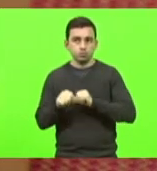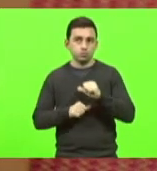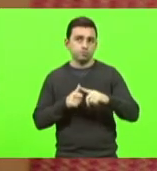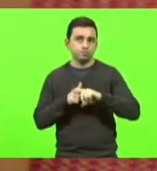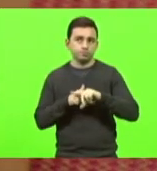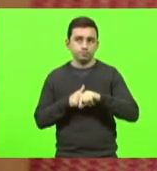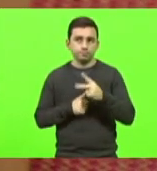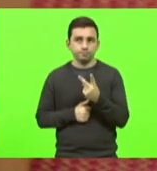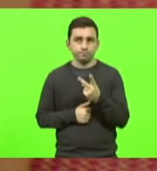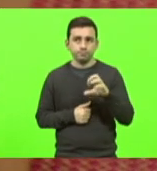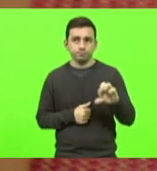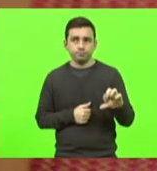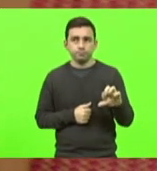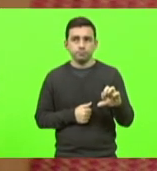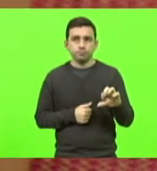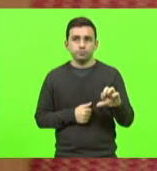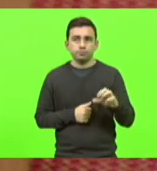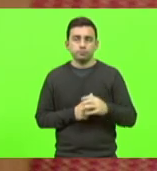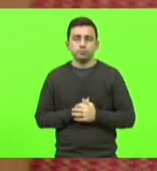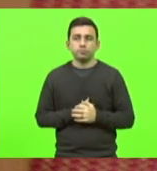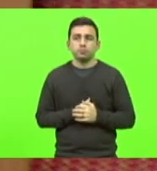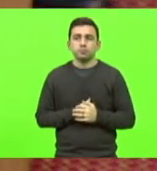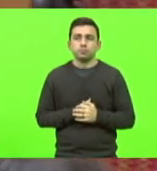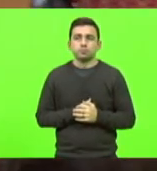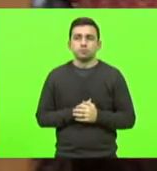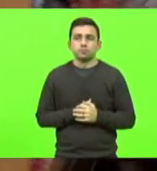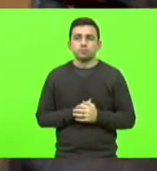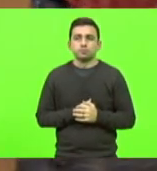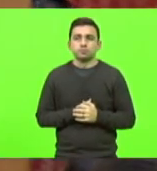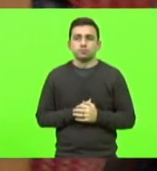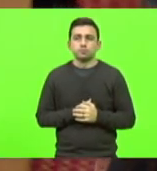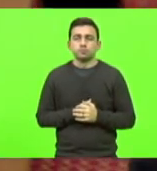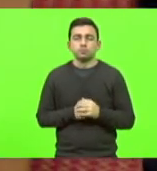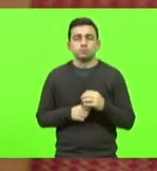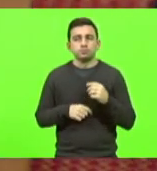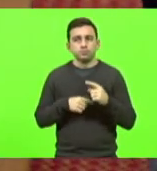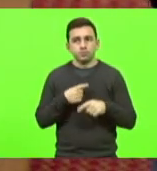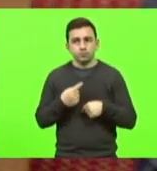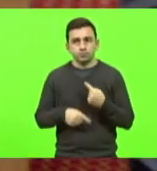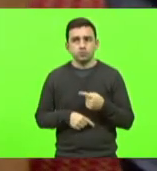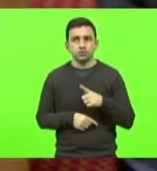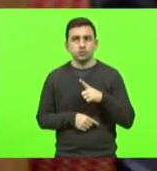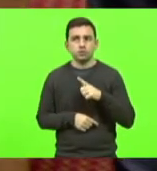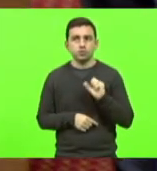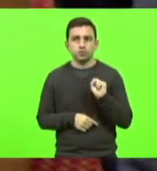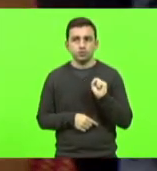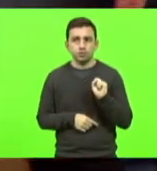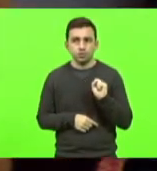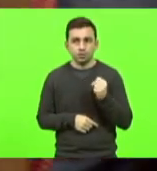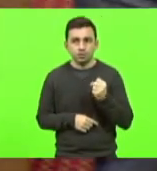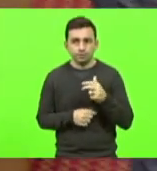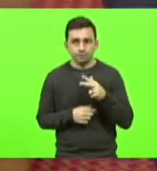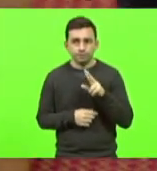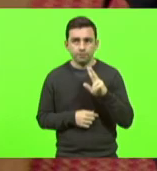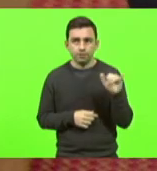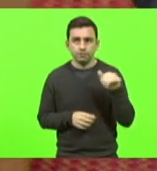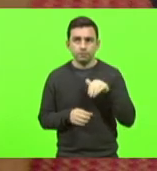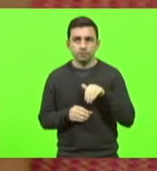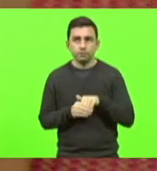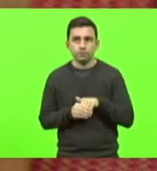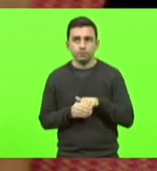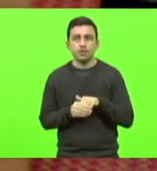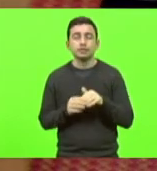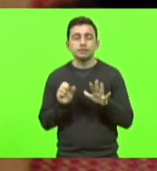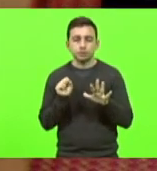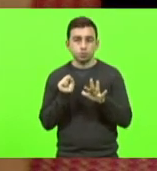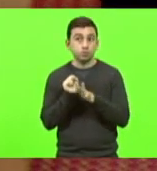29 e depois a 8º a ser votado aí que trata da questão da